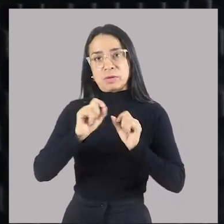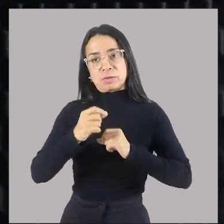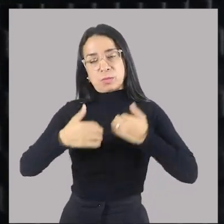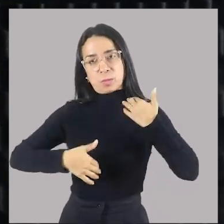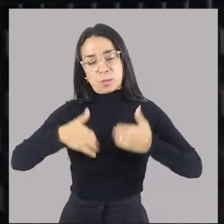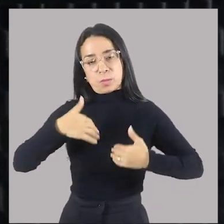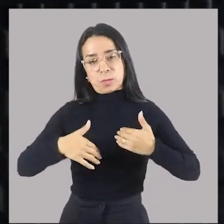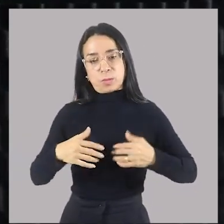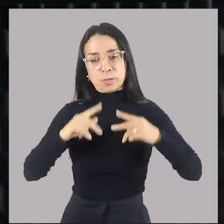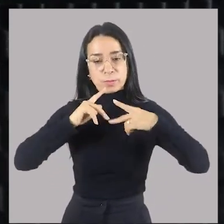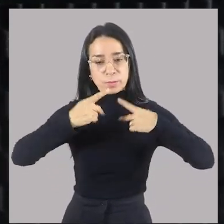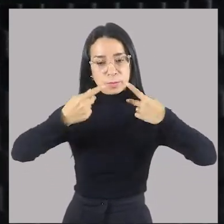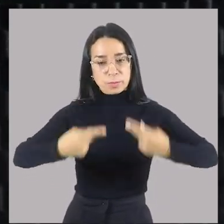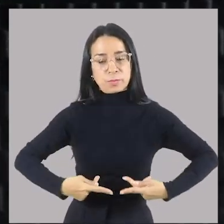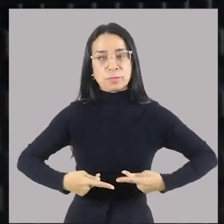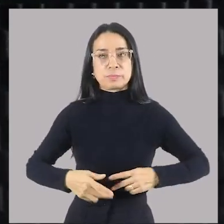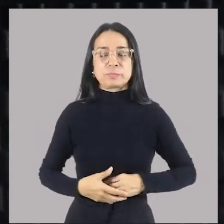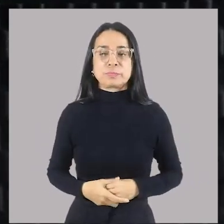corpo humano.